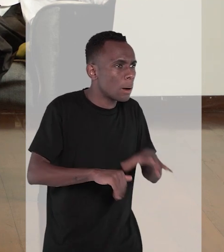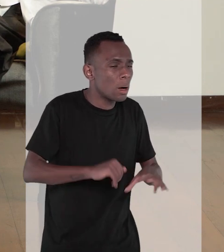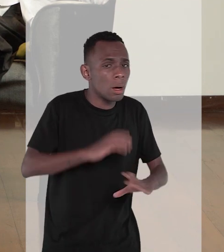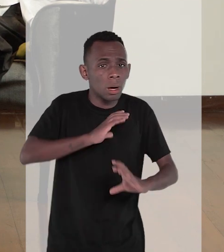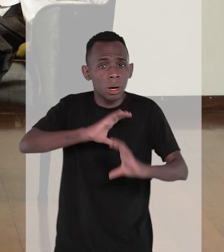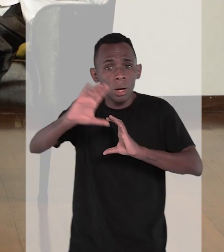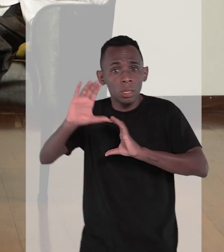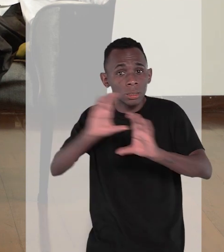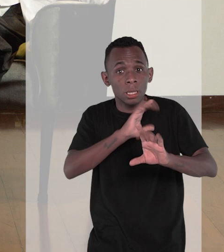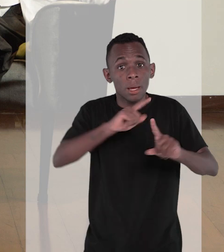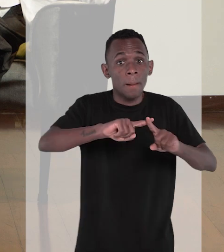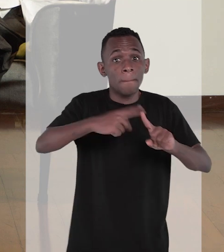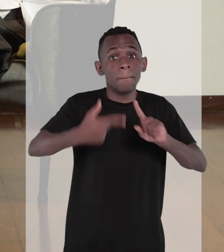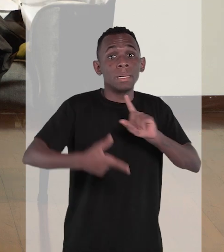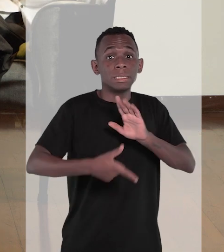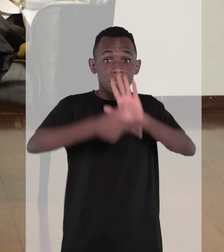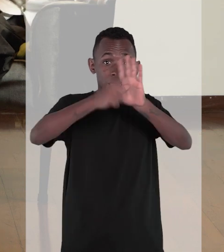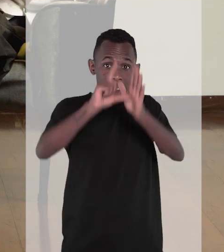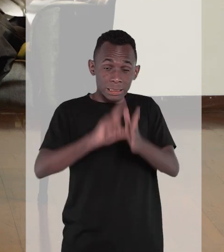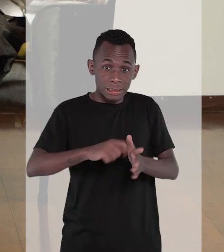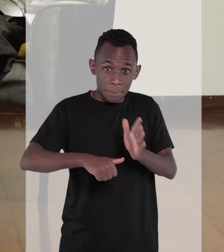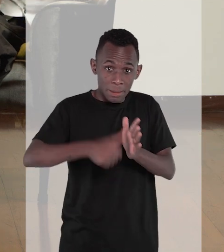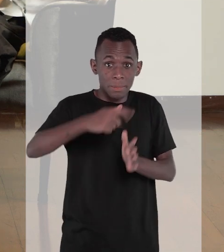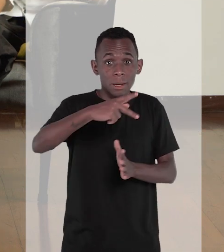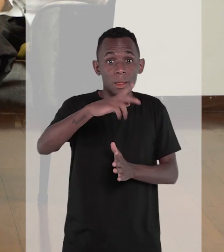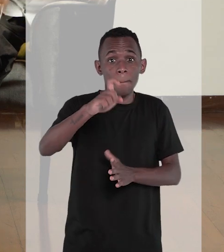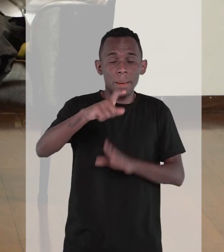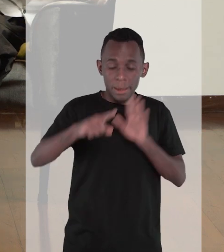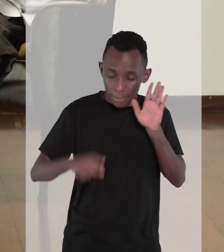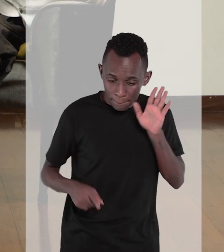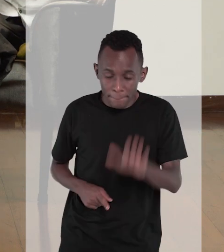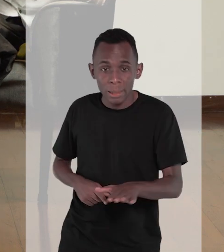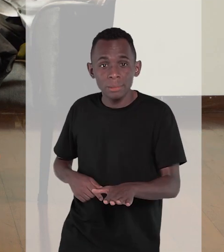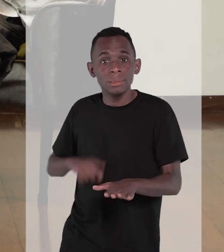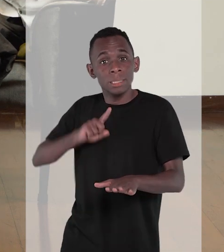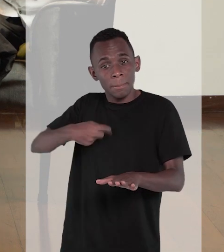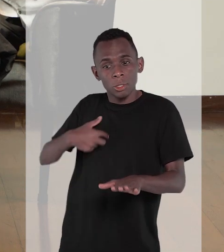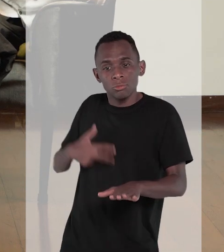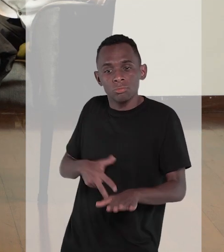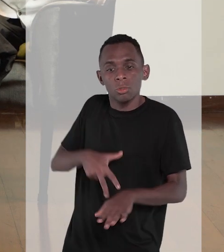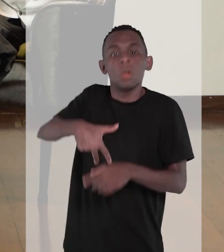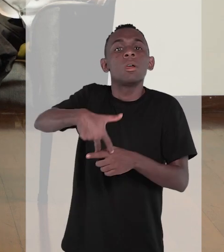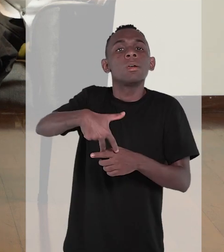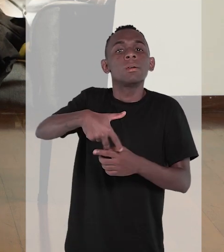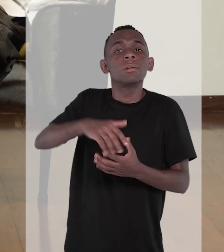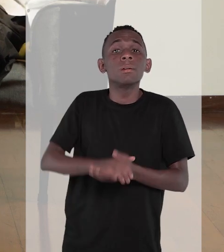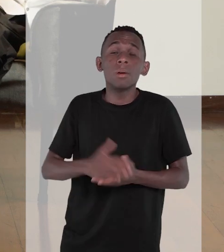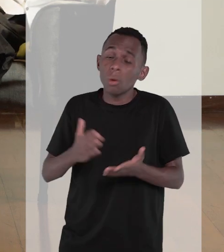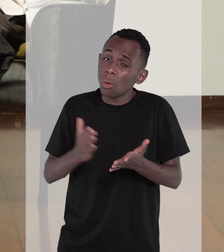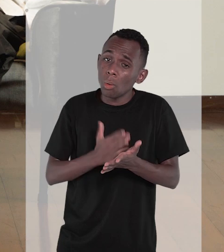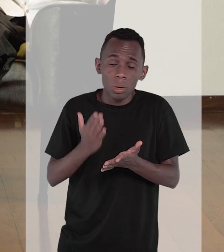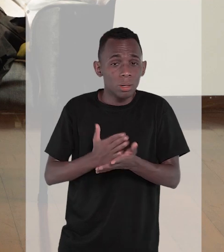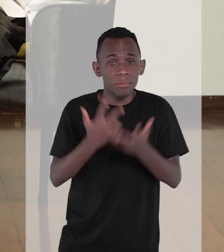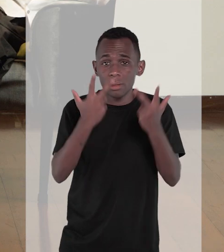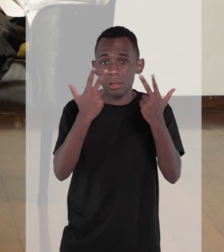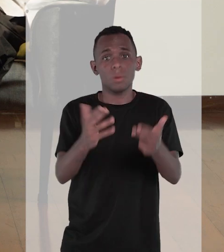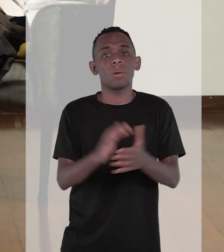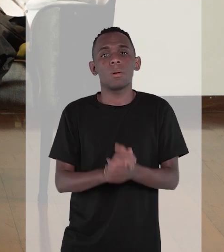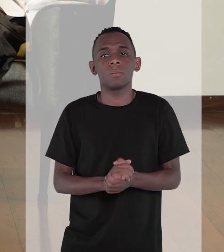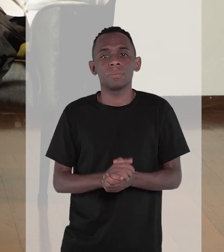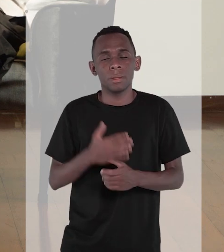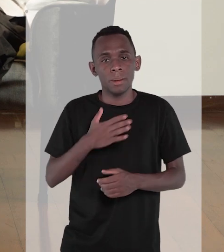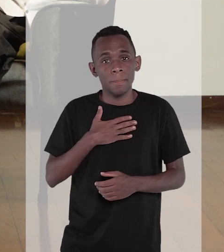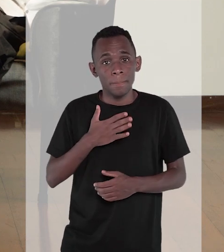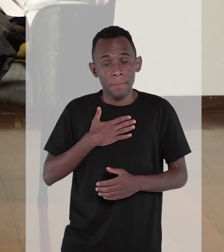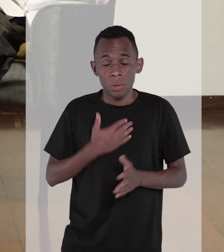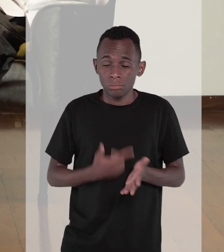lado, cantando a música. Mas o pé entra antes. O bendito pé entrou, você tem que entrar depois do pé, né? Então, o livro é a mesma coisa. Meu